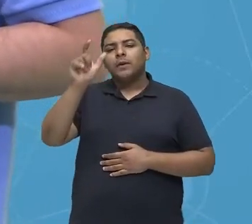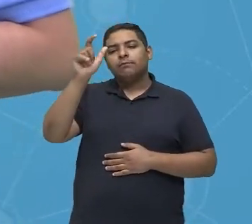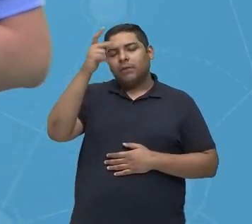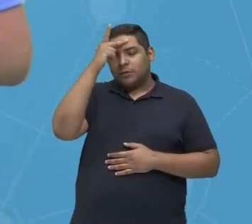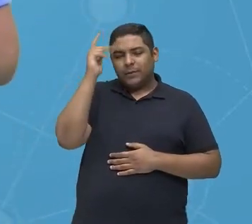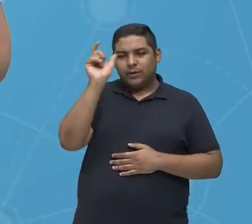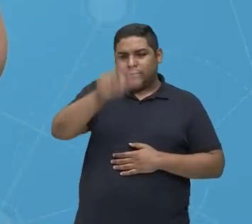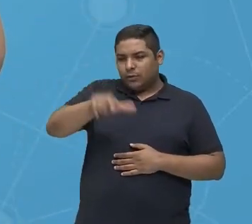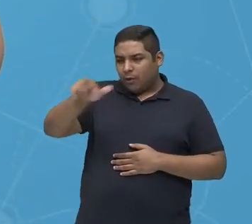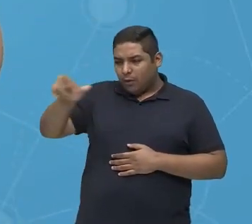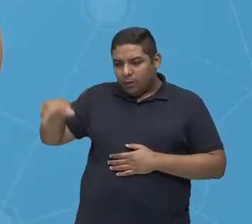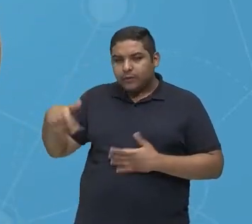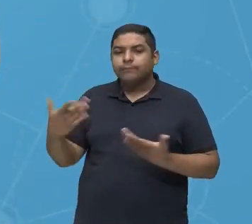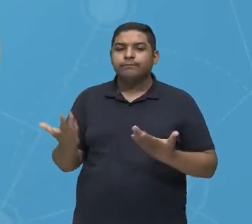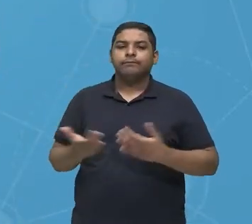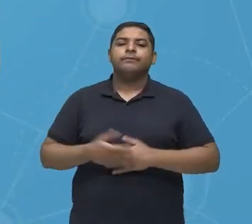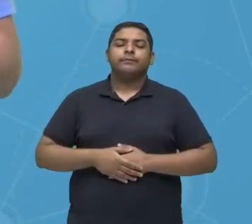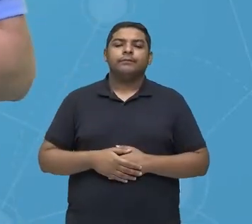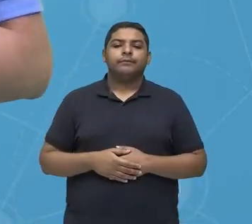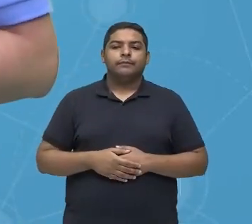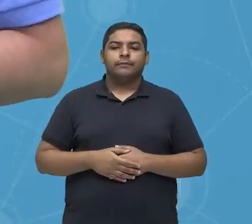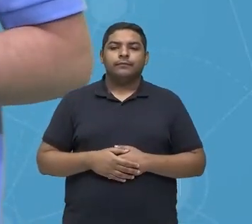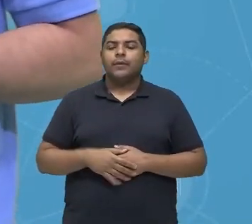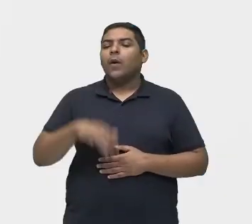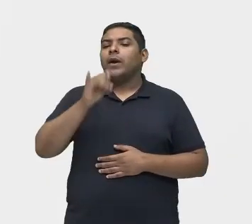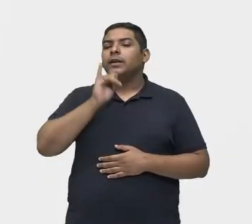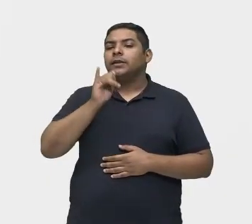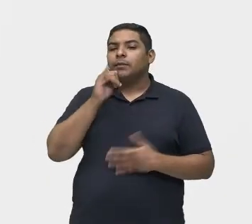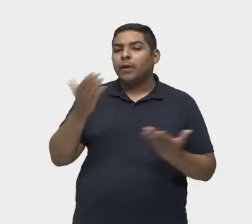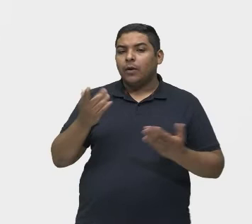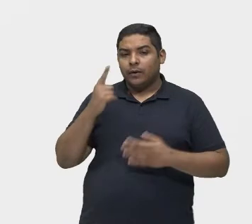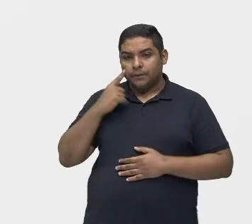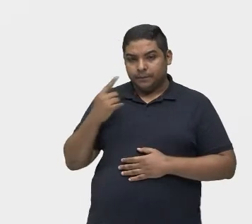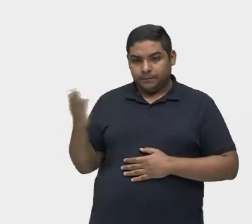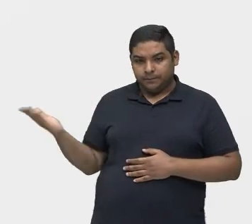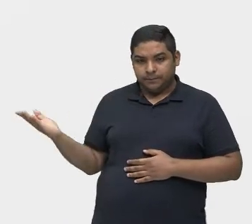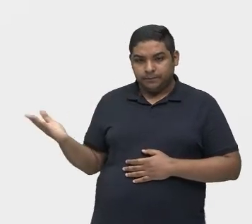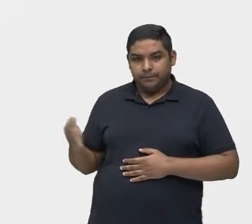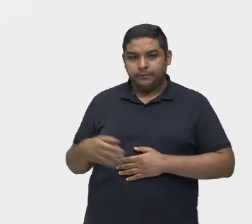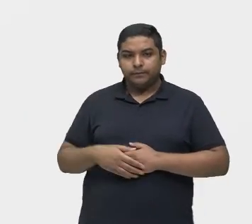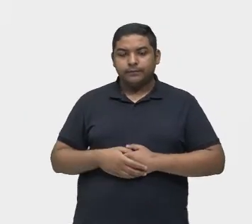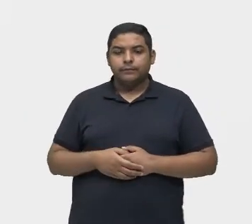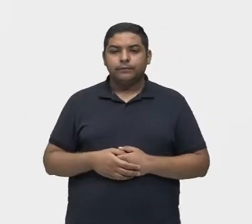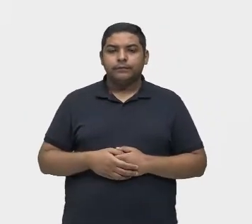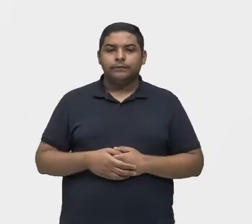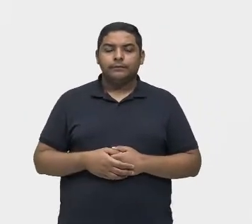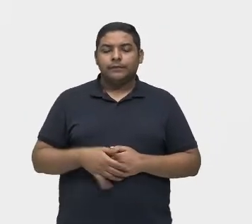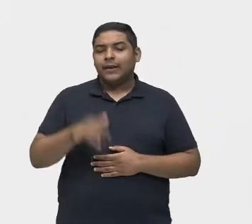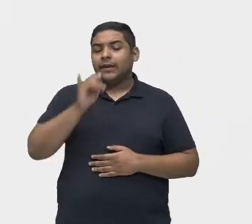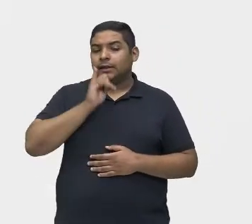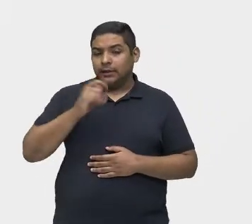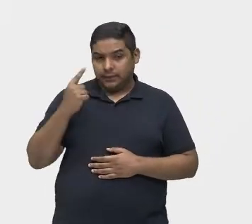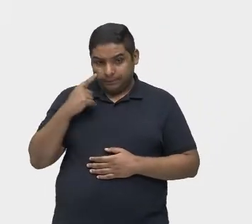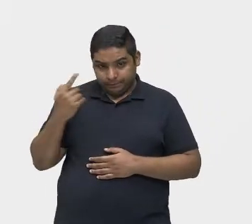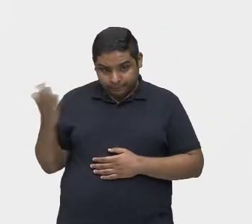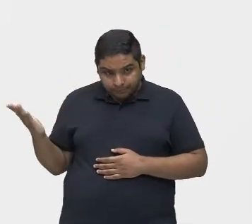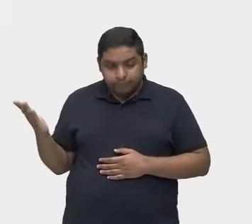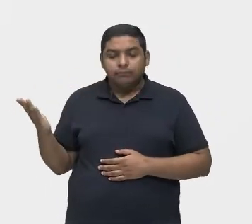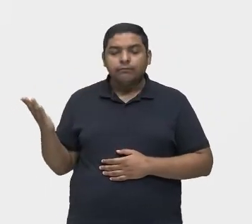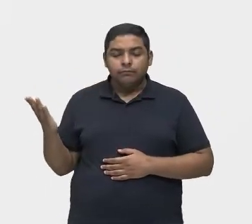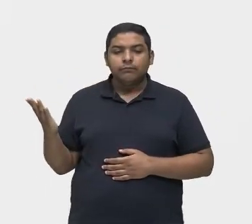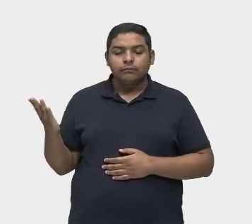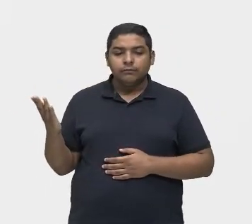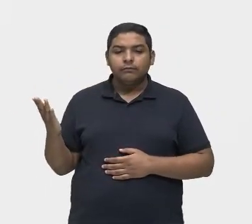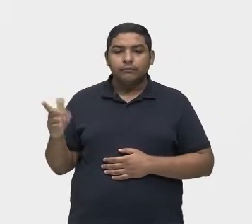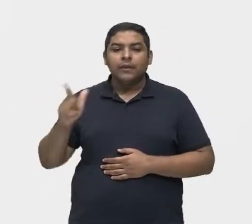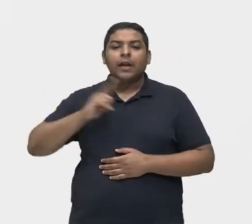plural, devo optar pelo were. Olha só o exemplo que eu vou mostrar para vocês. Então, nessa forma aqui, nesse exemplo, eu tenho, então,